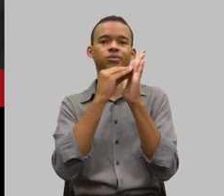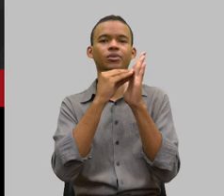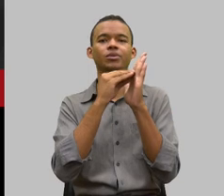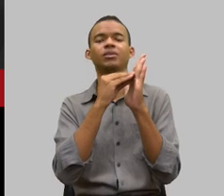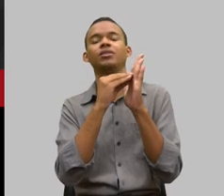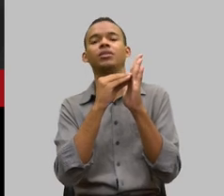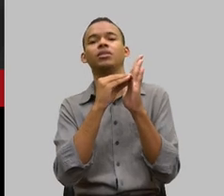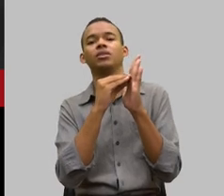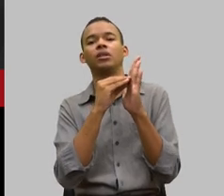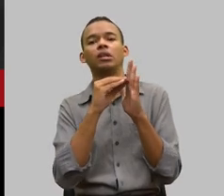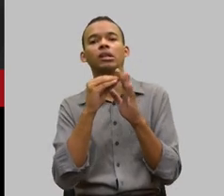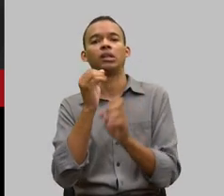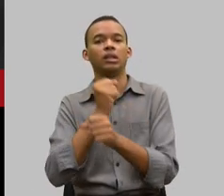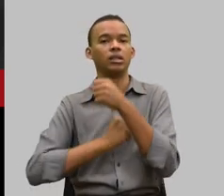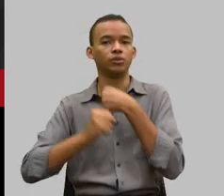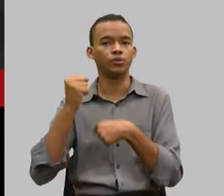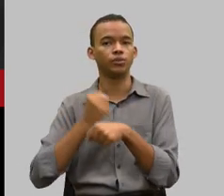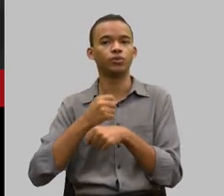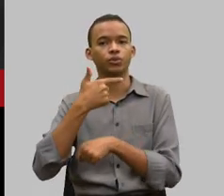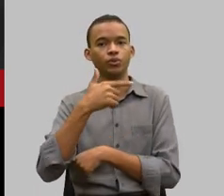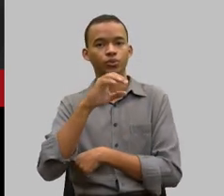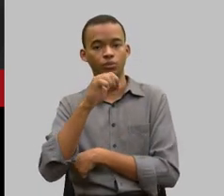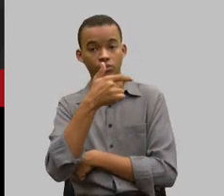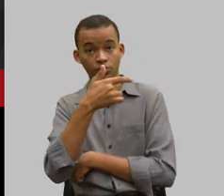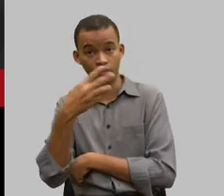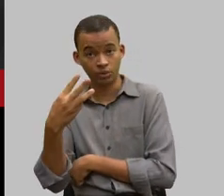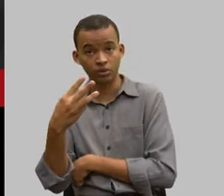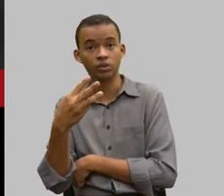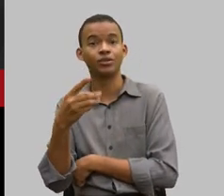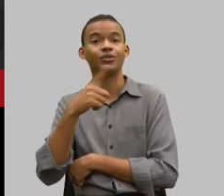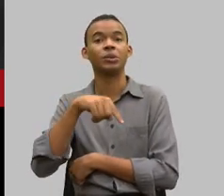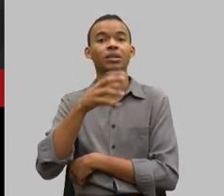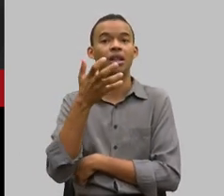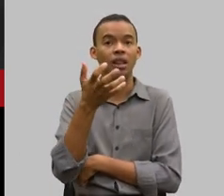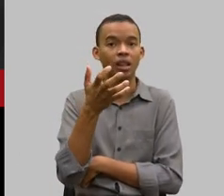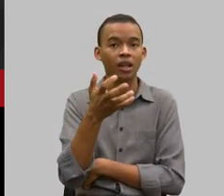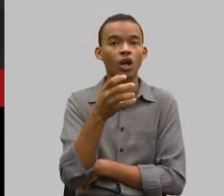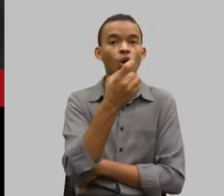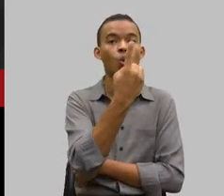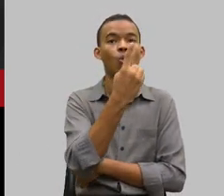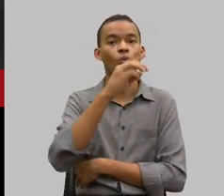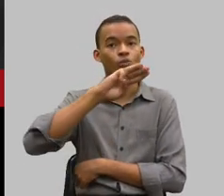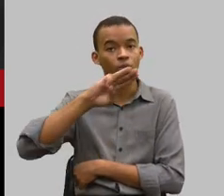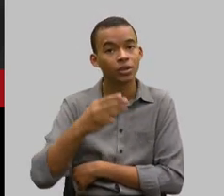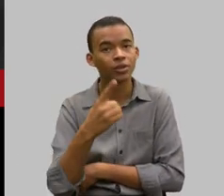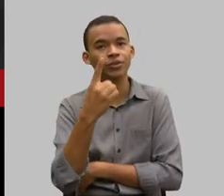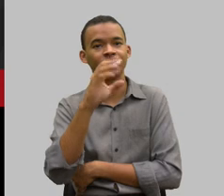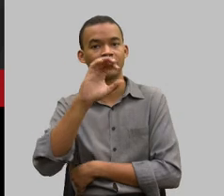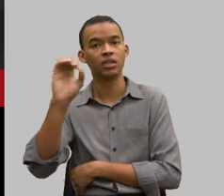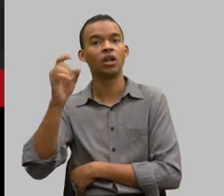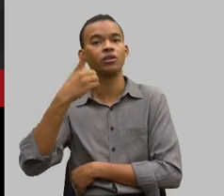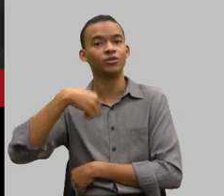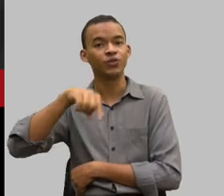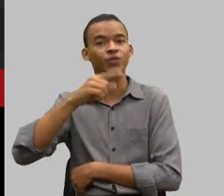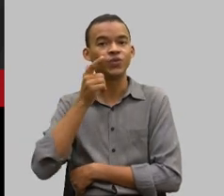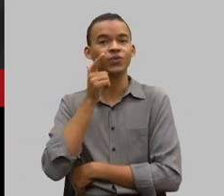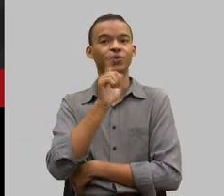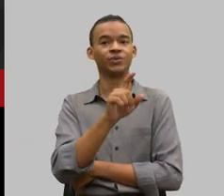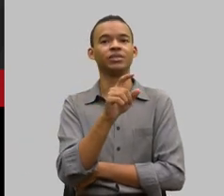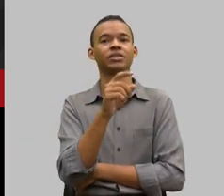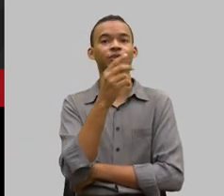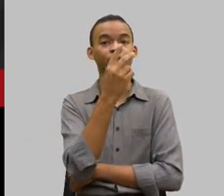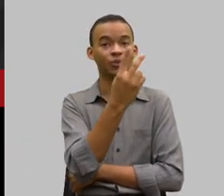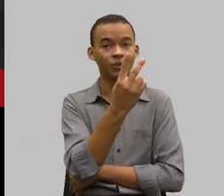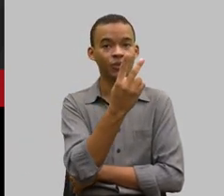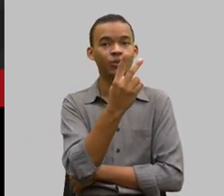Inconfidência a gente teve mais de 100% era 1.1 a gente alcançou 2.360 de de resultado